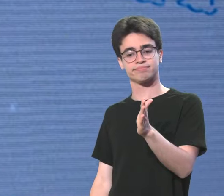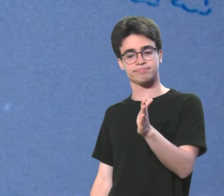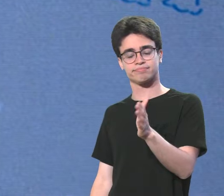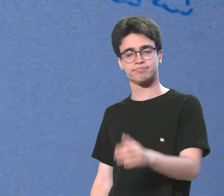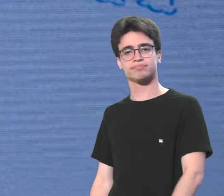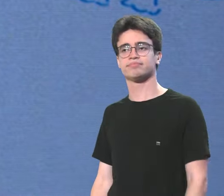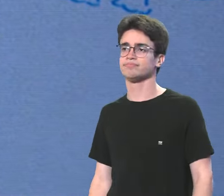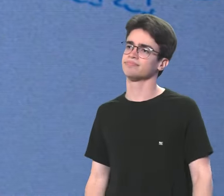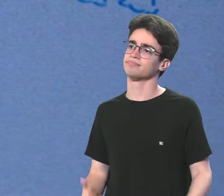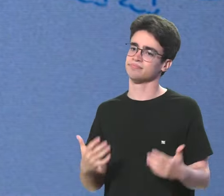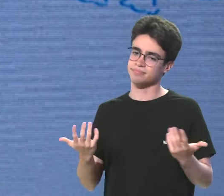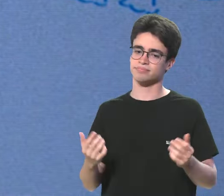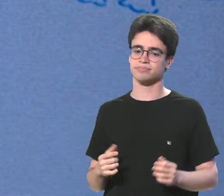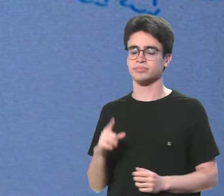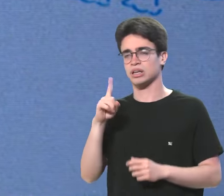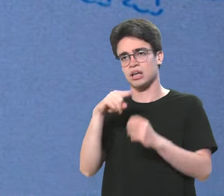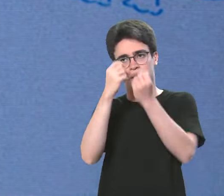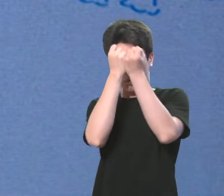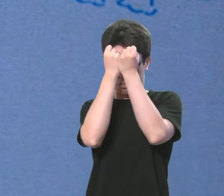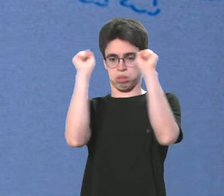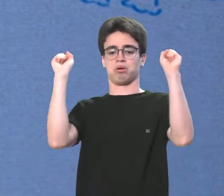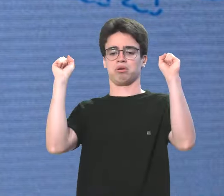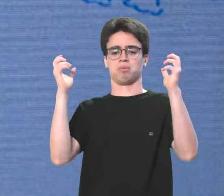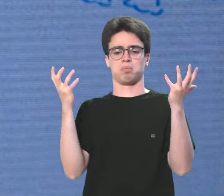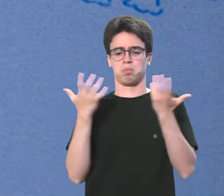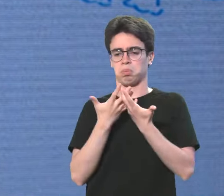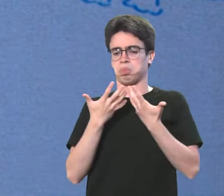então plot Twist grande